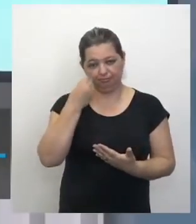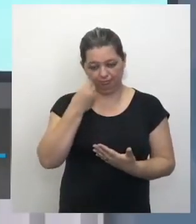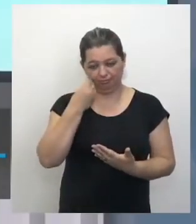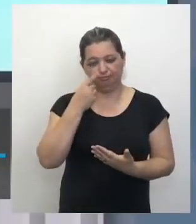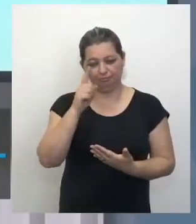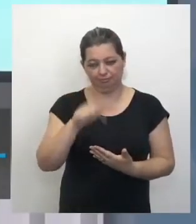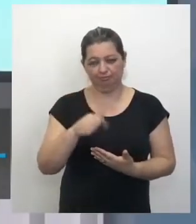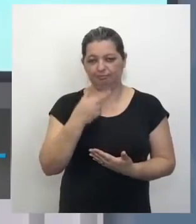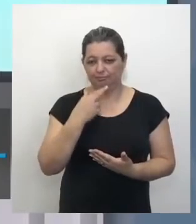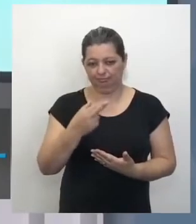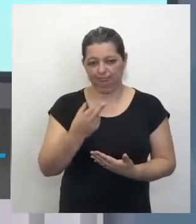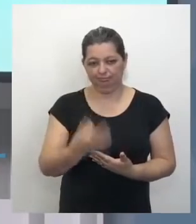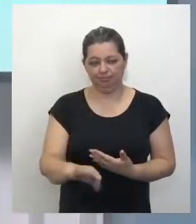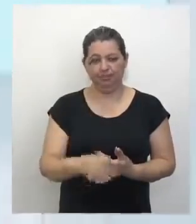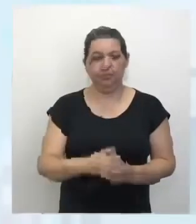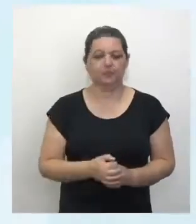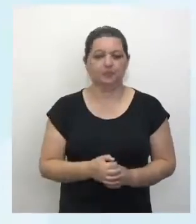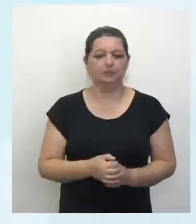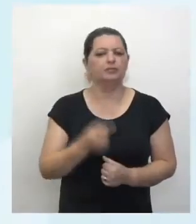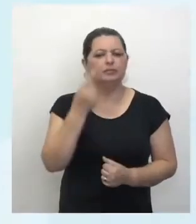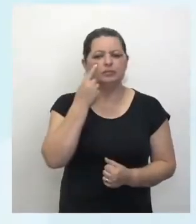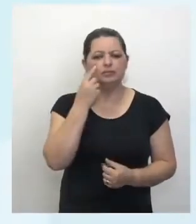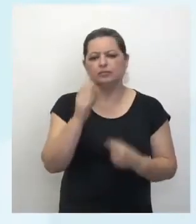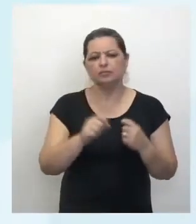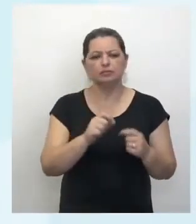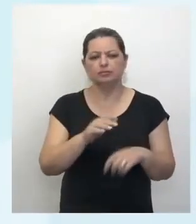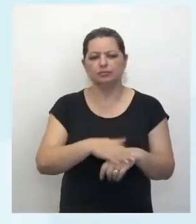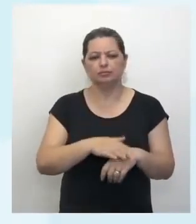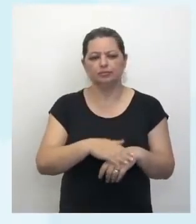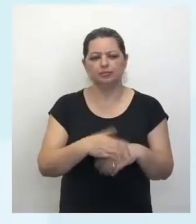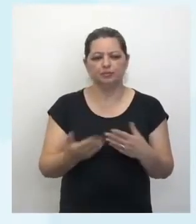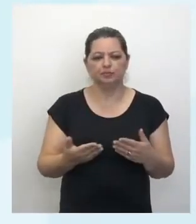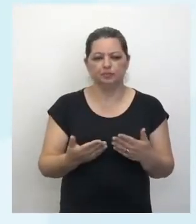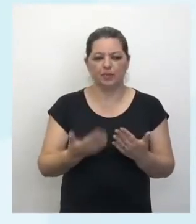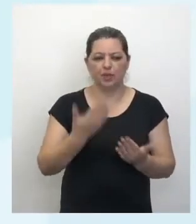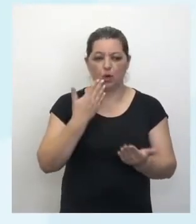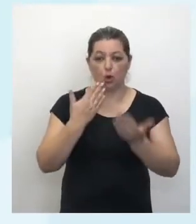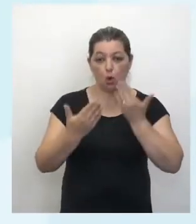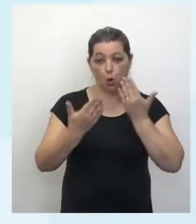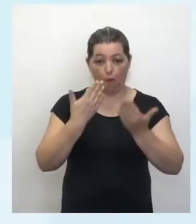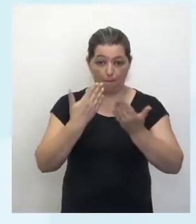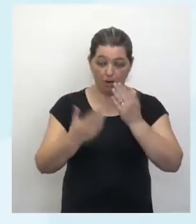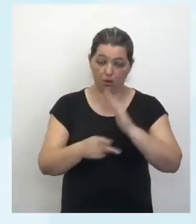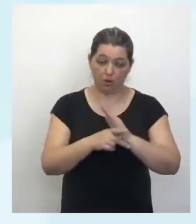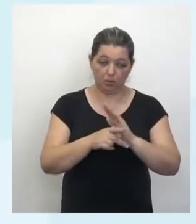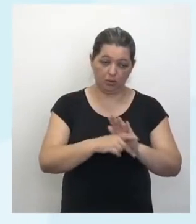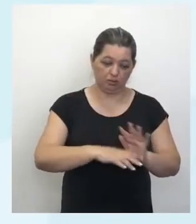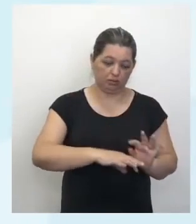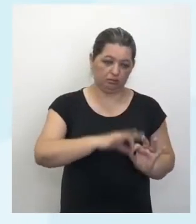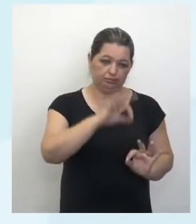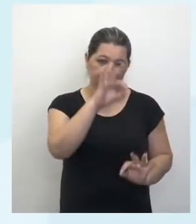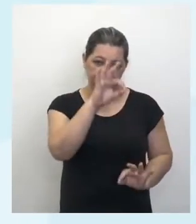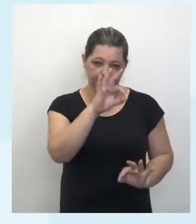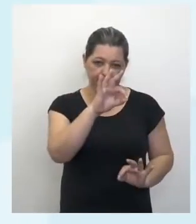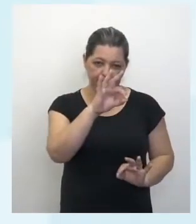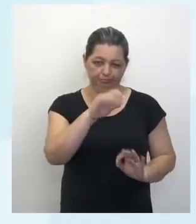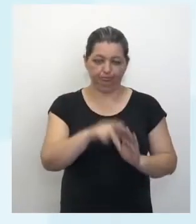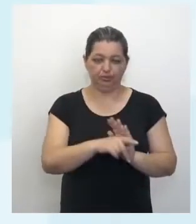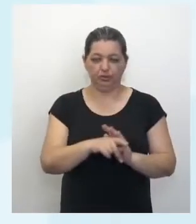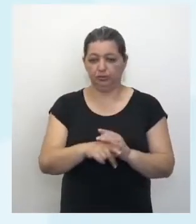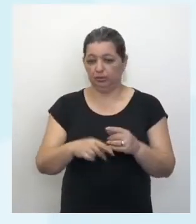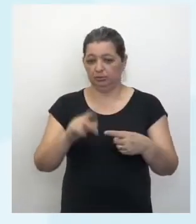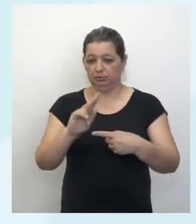bom? Então, vamos ver, ó. O que ele fez? Então, ele comparou, né, a altura do poste com a alturinha